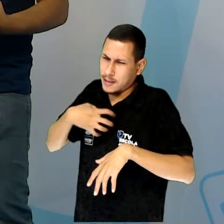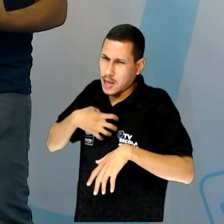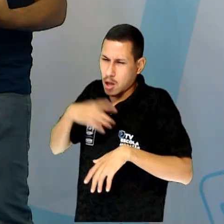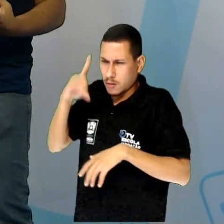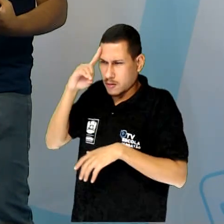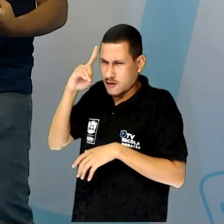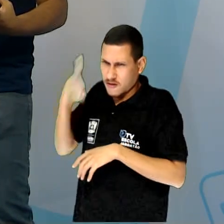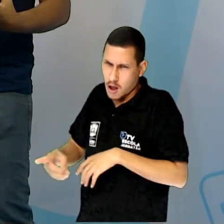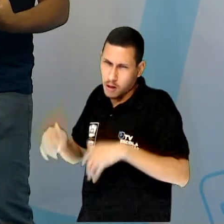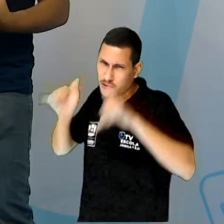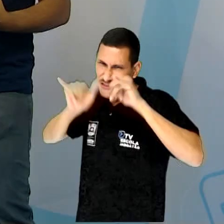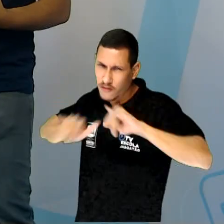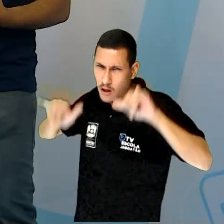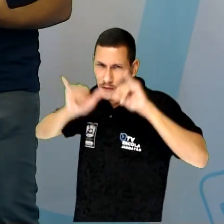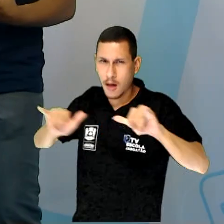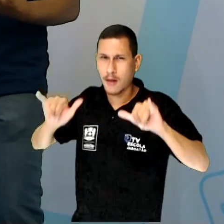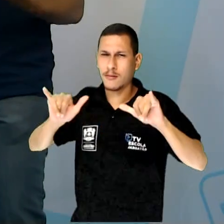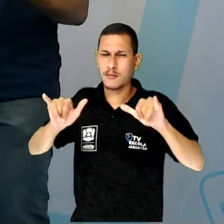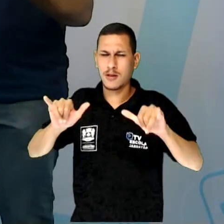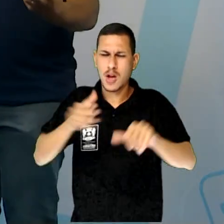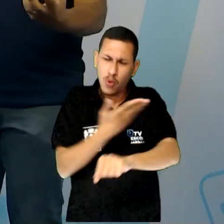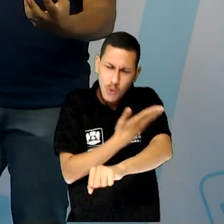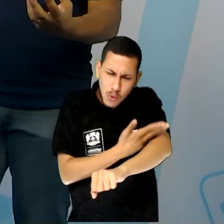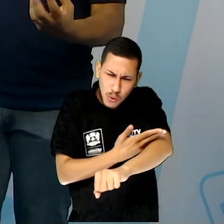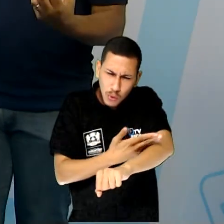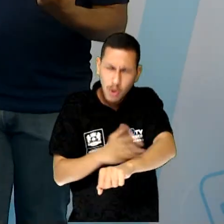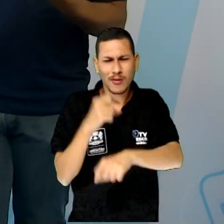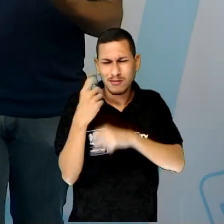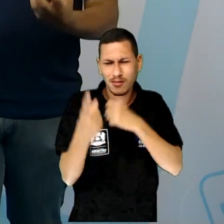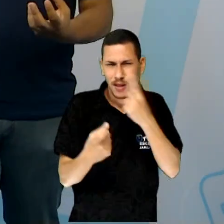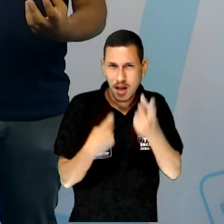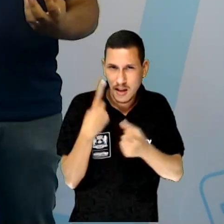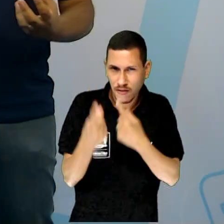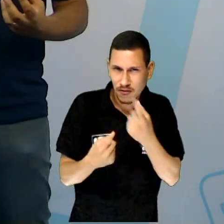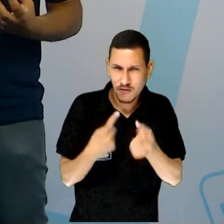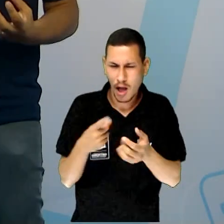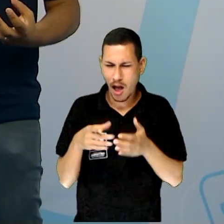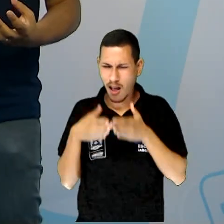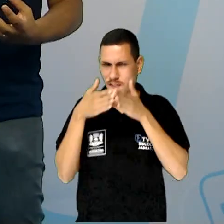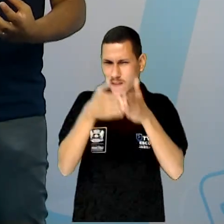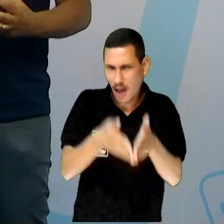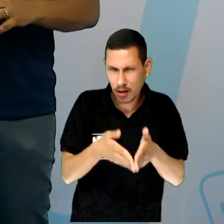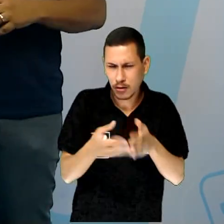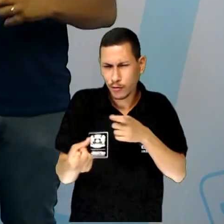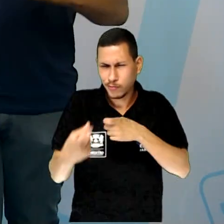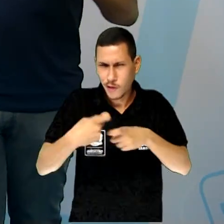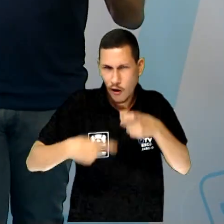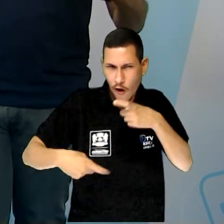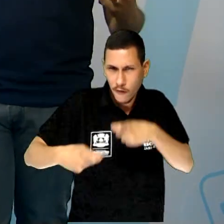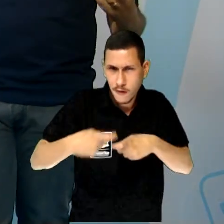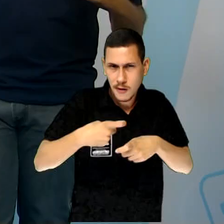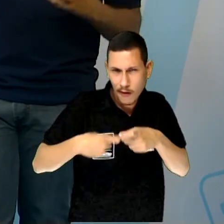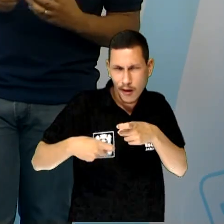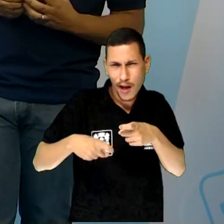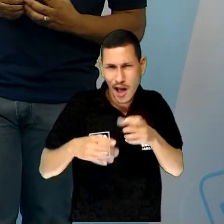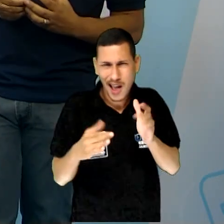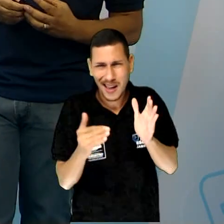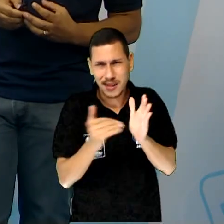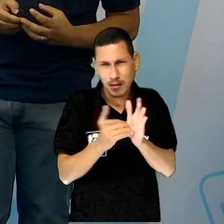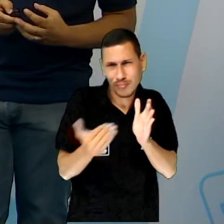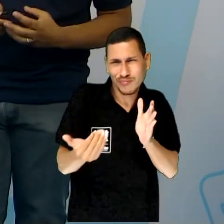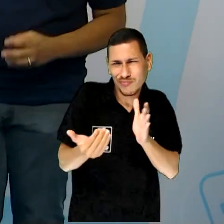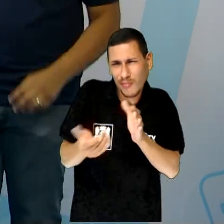liderança diplomática, então ele costuma muitas vezes adentrar em certos conflitos que estão até longe do seu